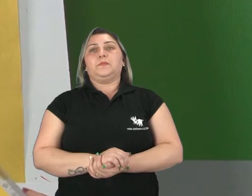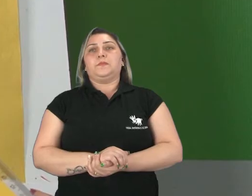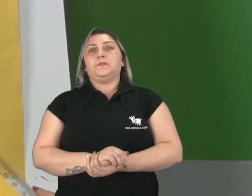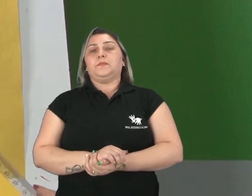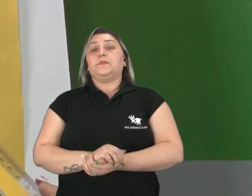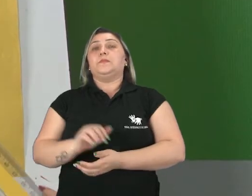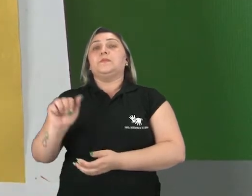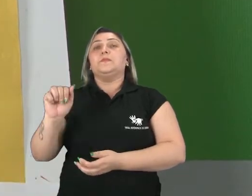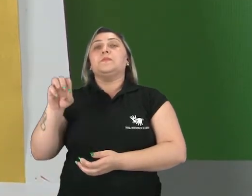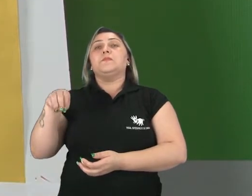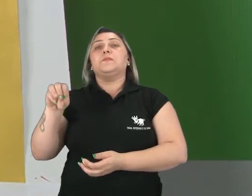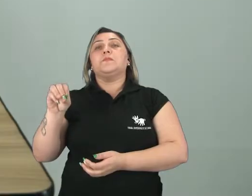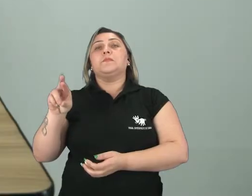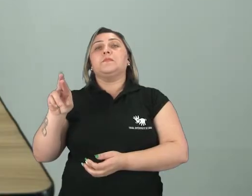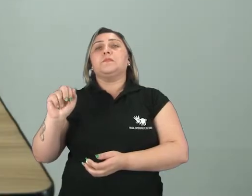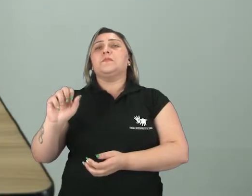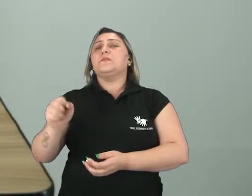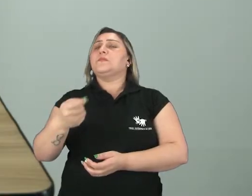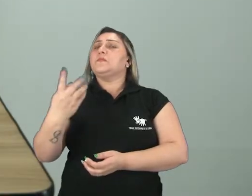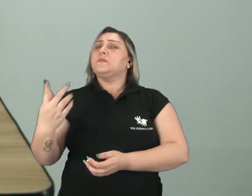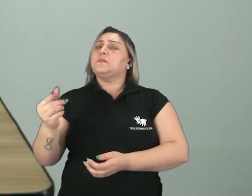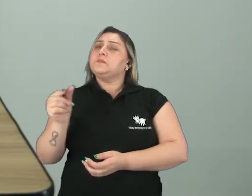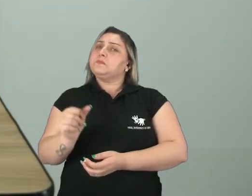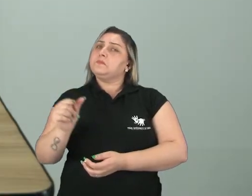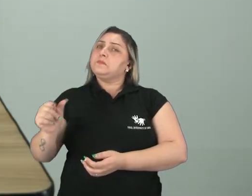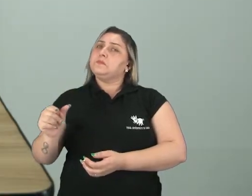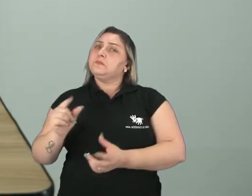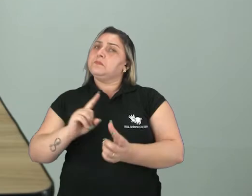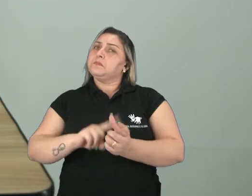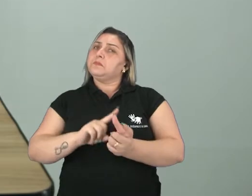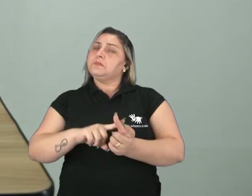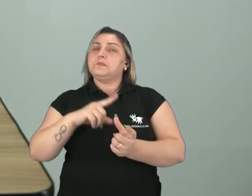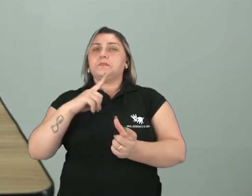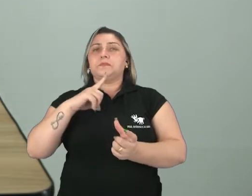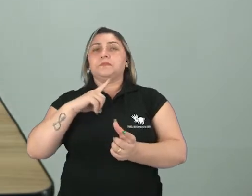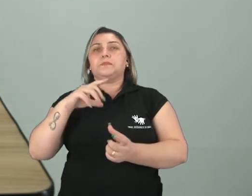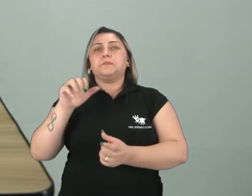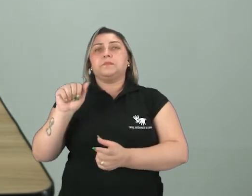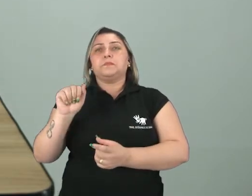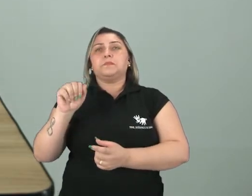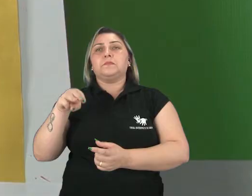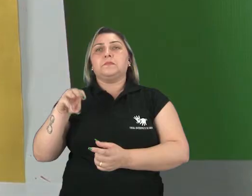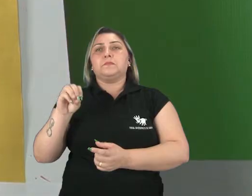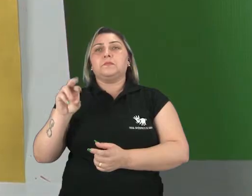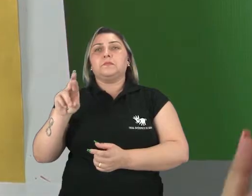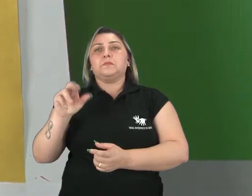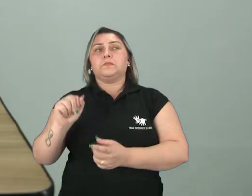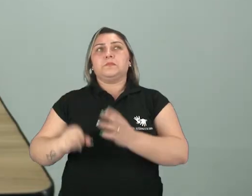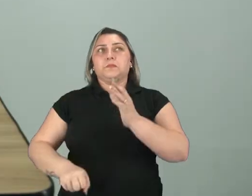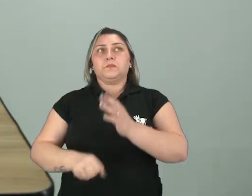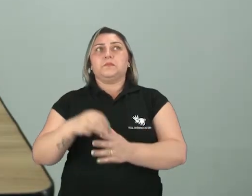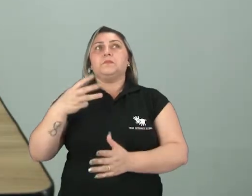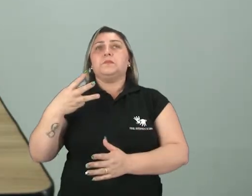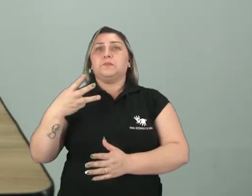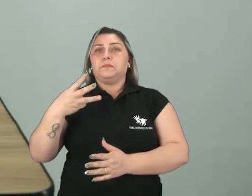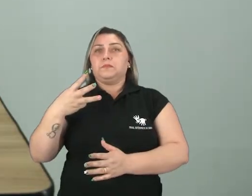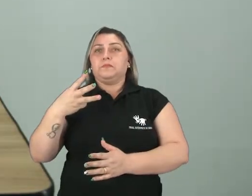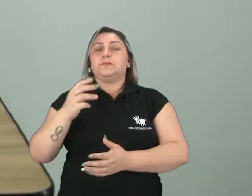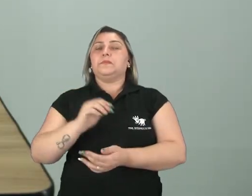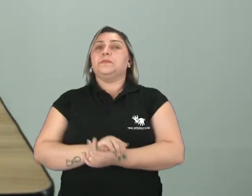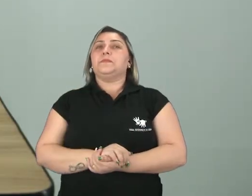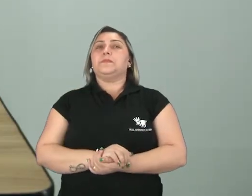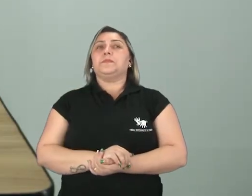a Amora quantos sons tem a palavra amora vamos conferir amora